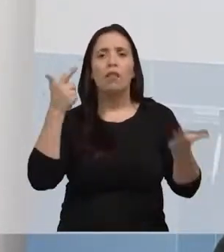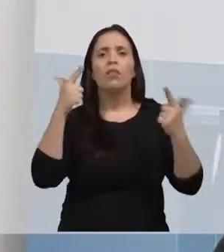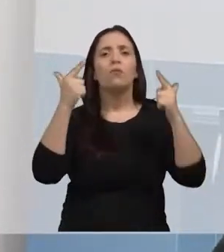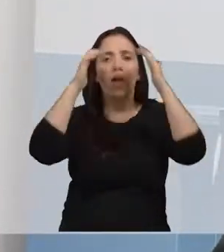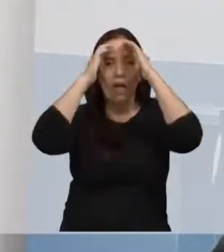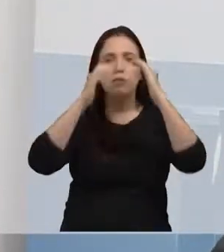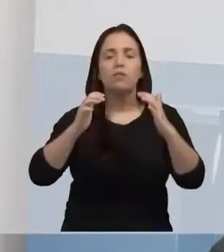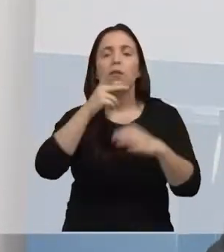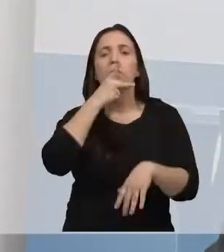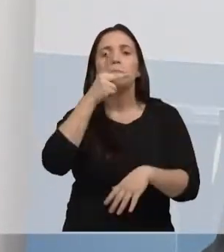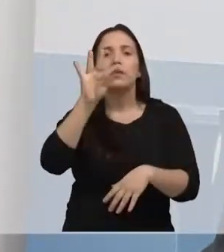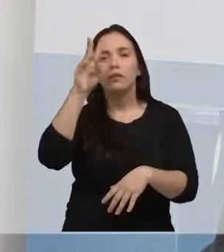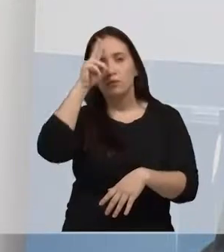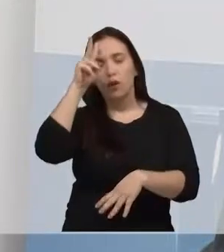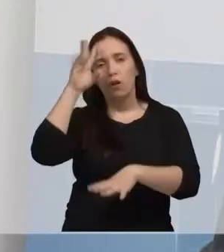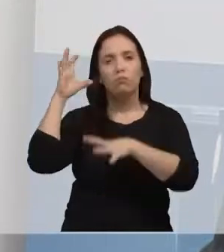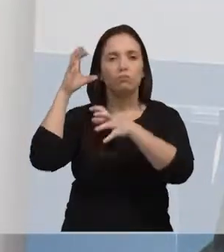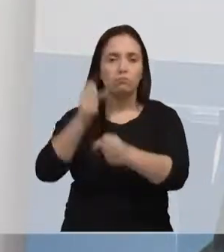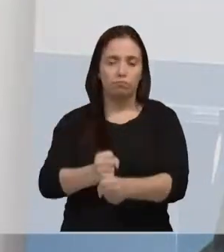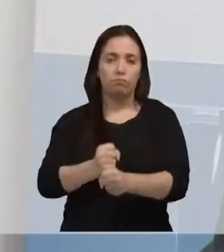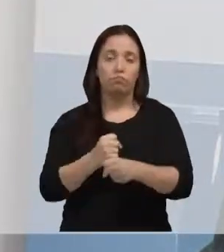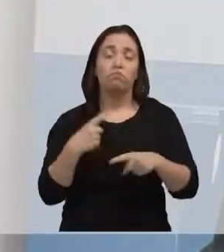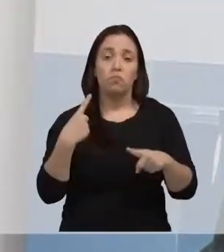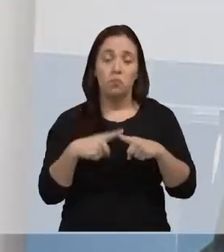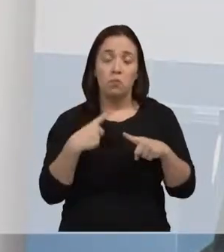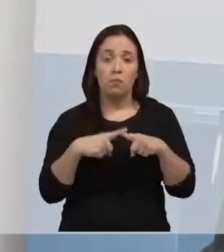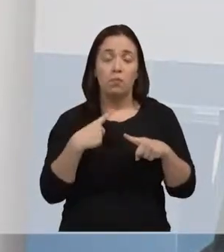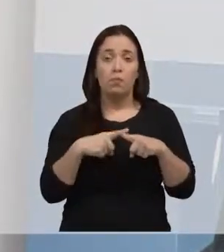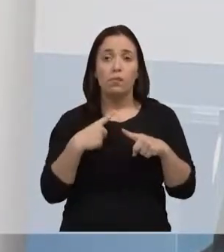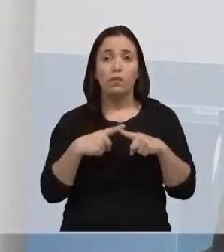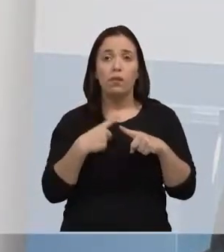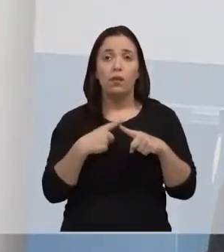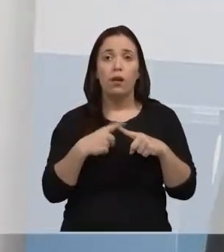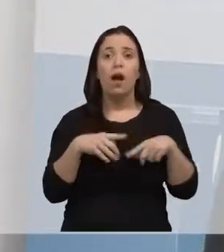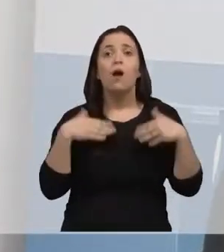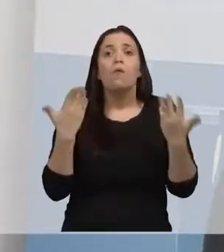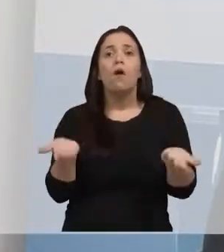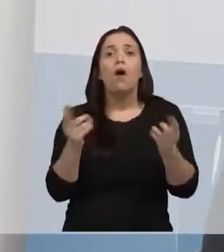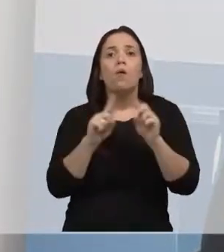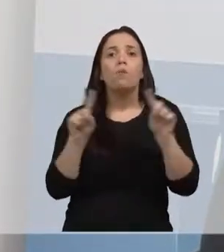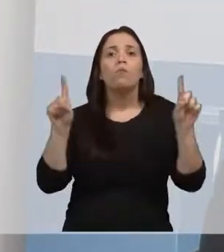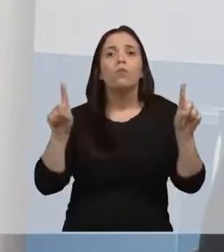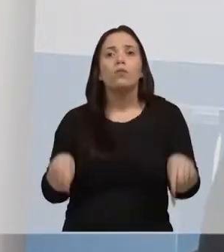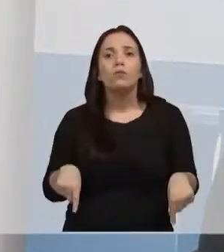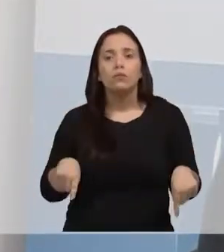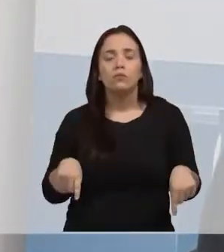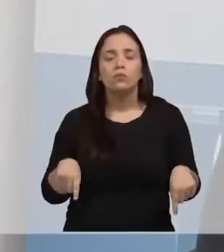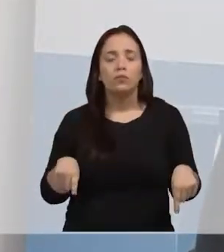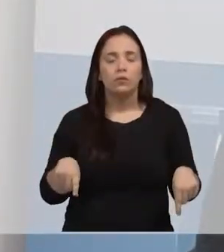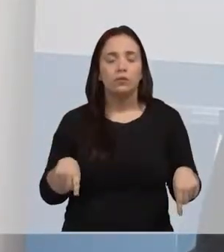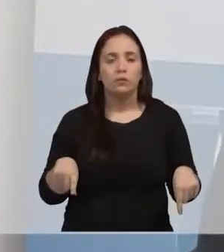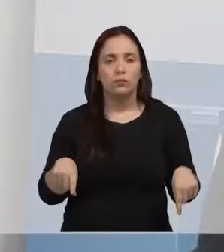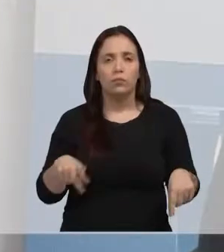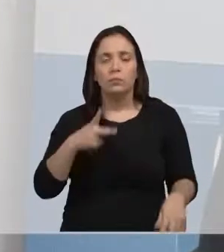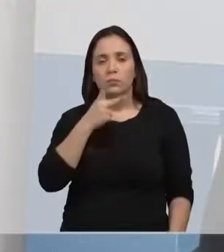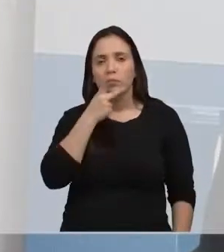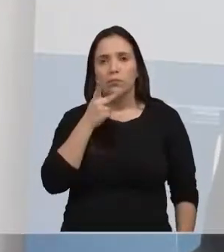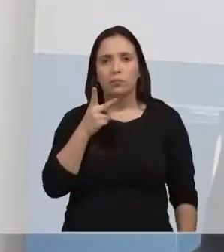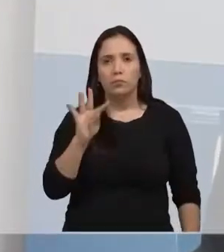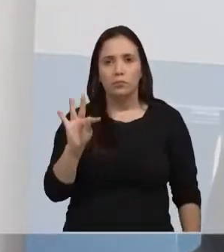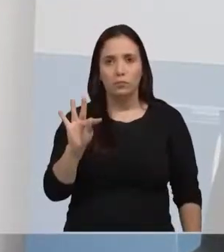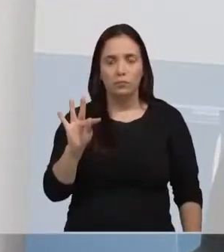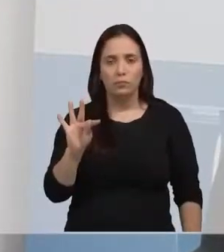Partido dos Trabalhadores. Porque qual era o plano, né, Luiz, do